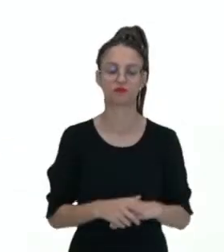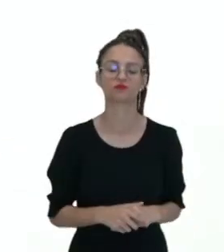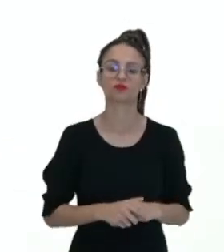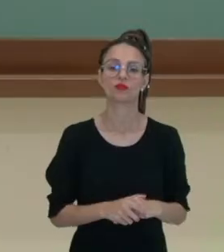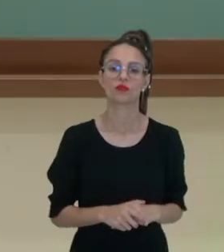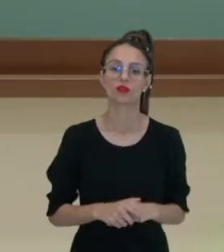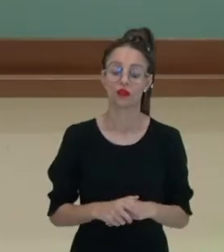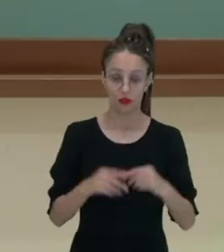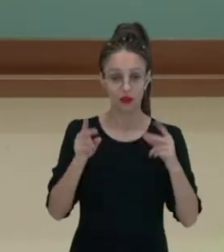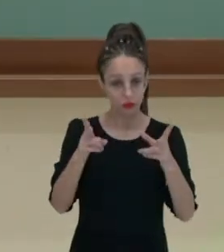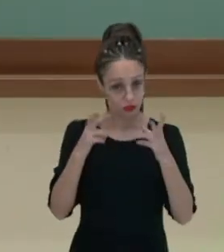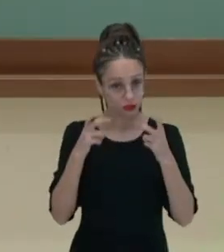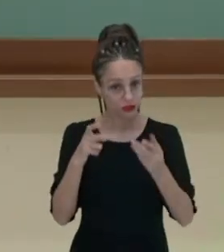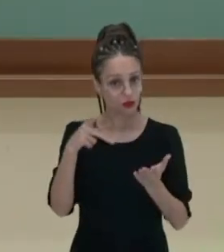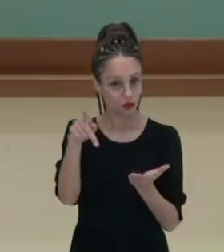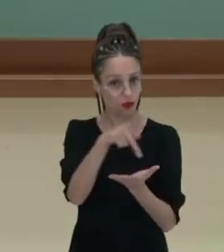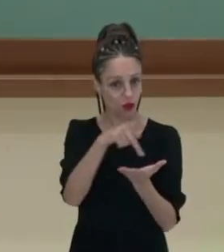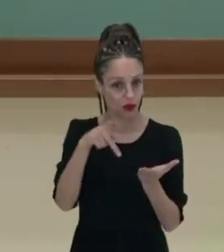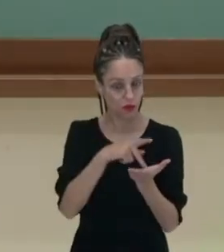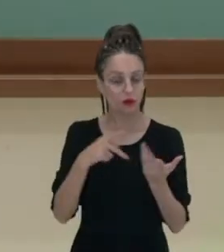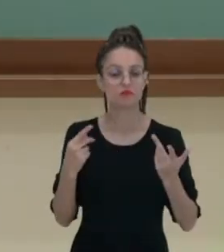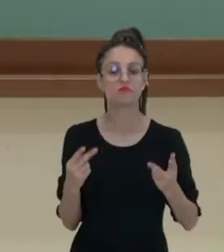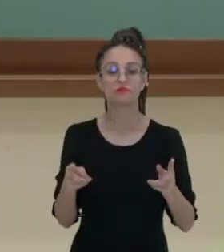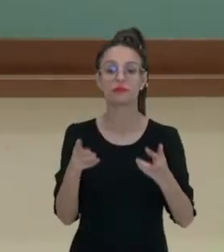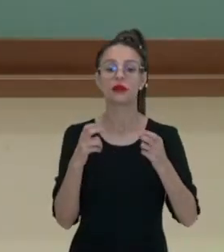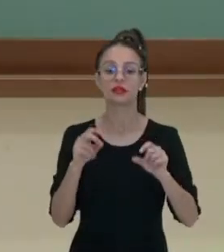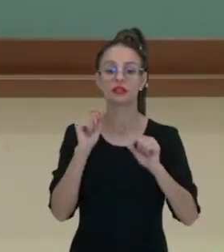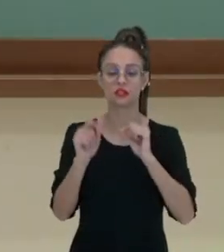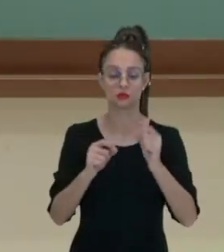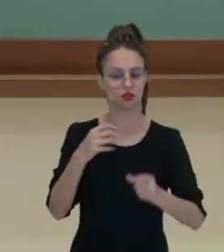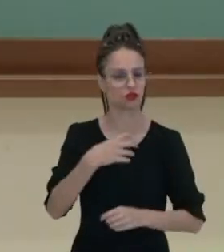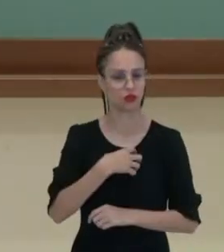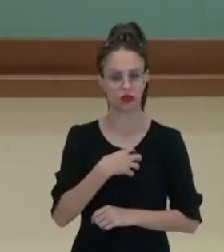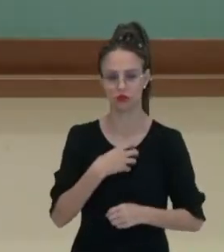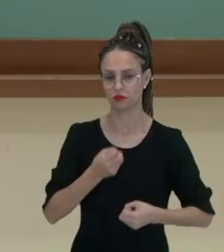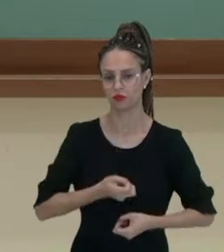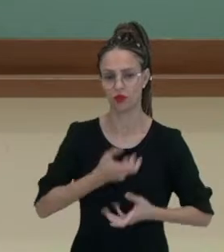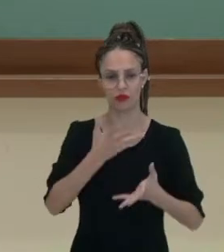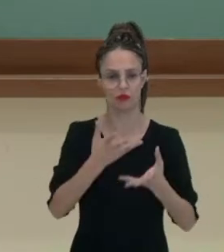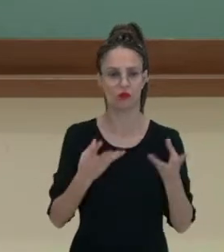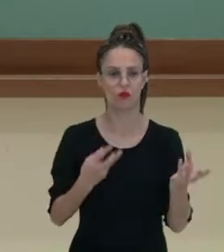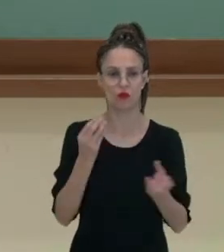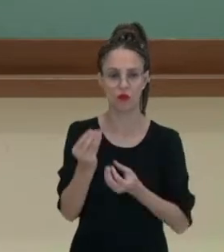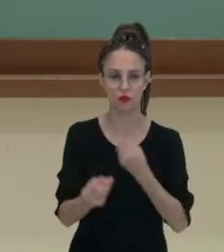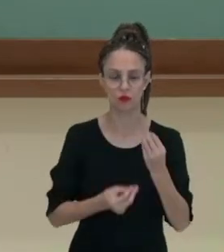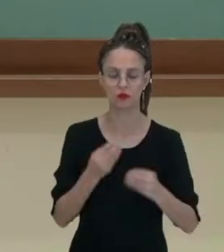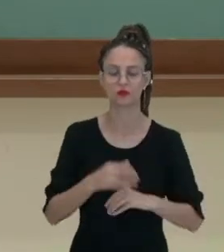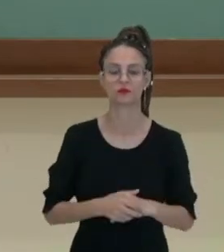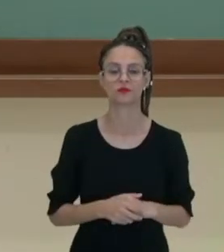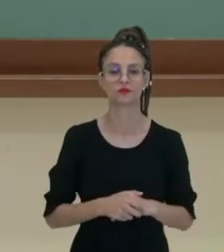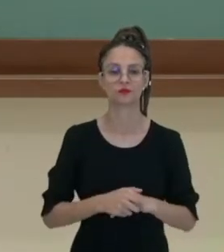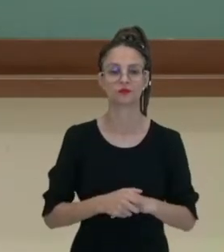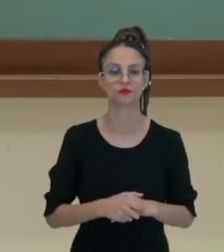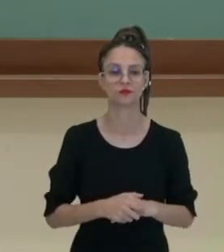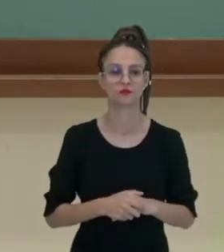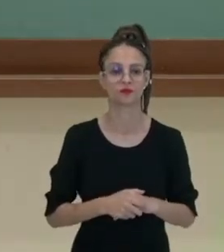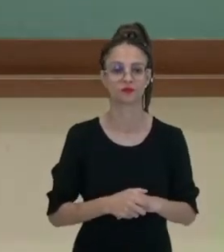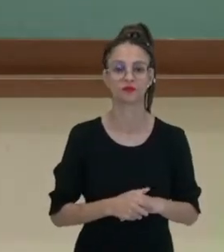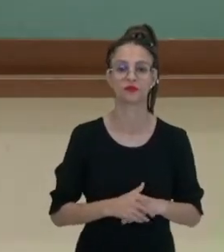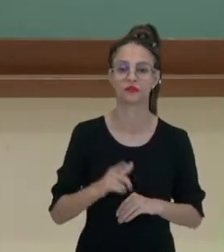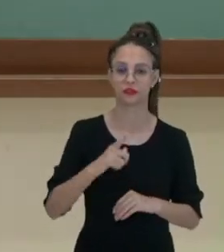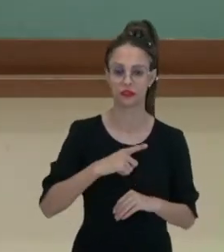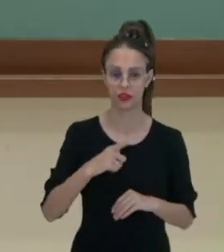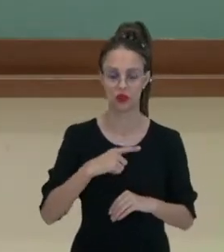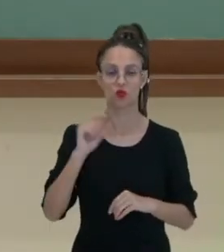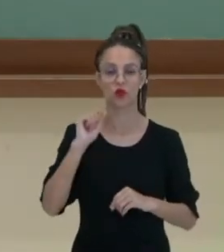Observando o poema, nós já identificamos o quê? A forma poética. Então, eu tenho aqui a questão